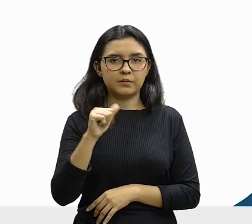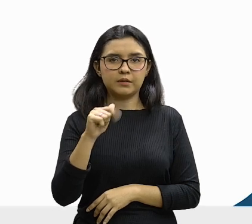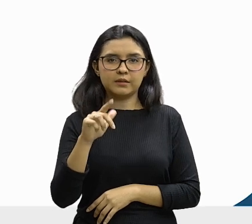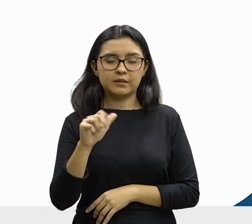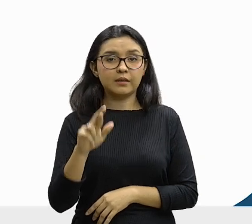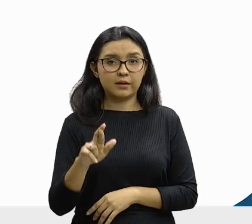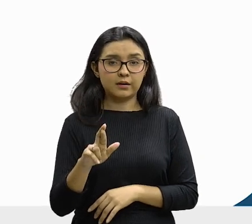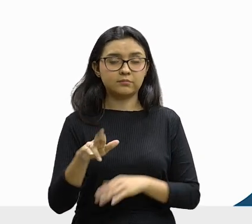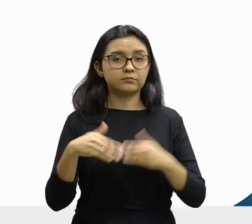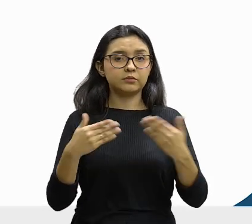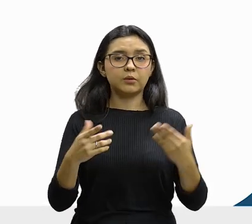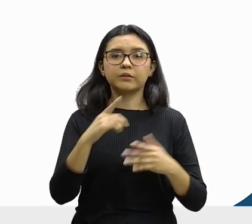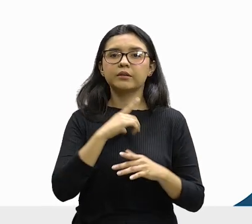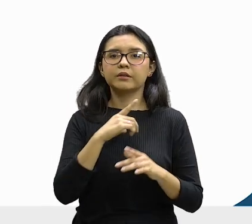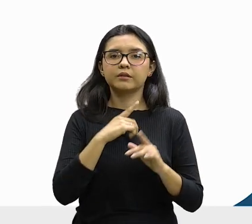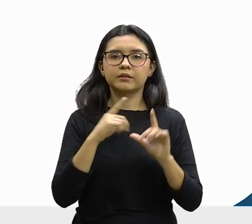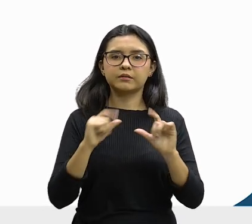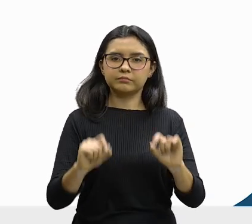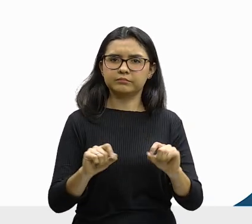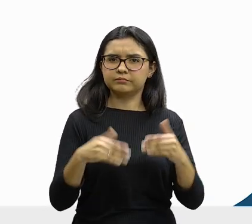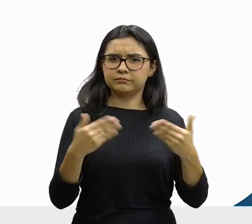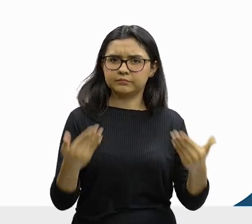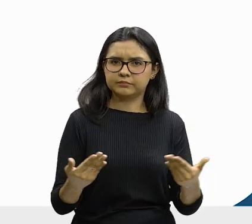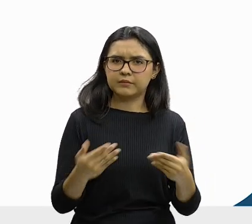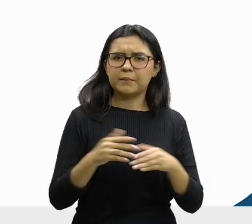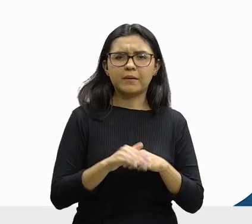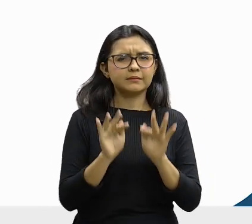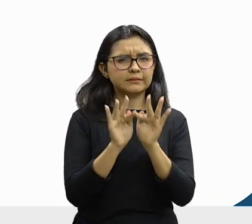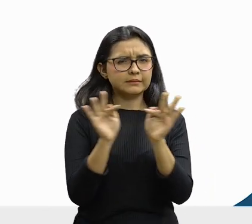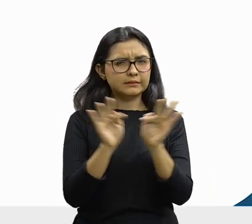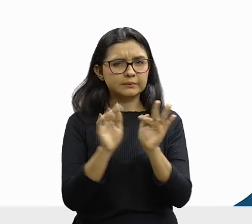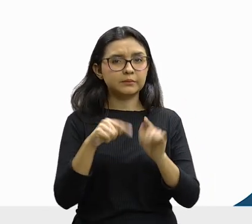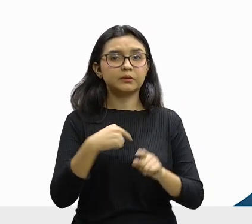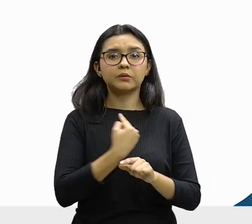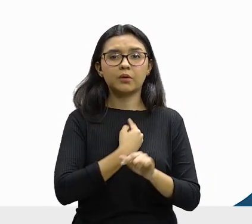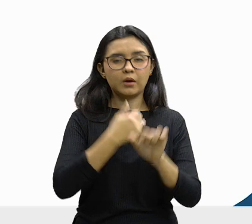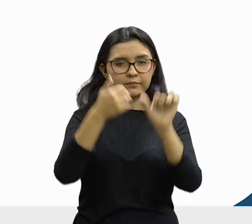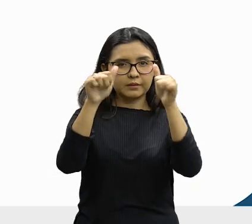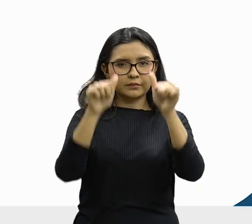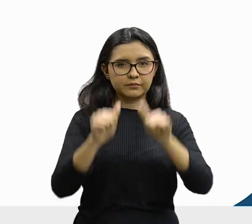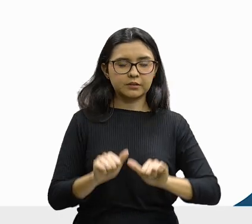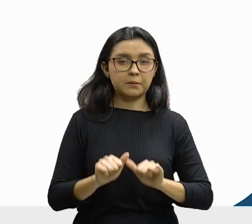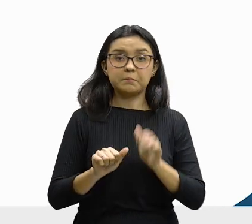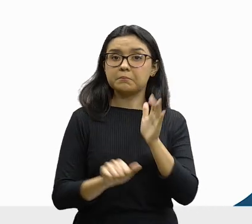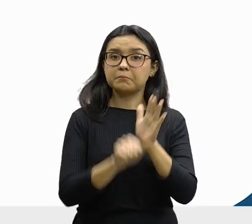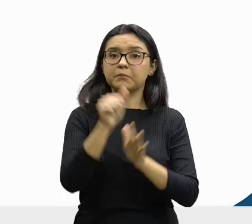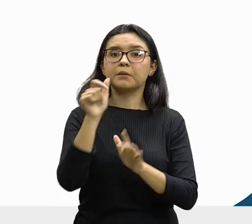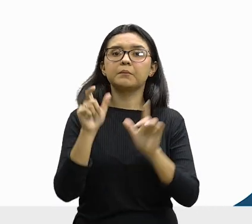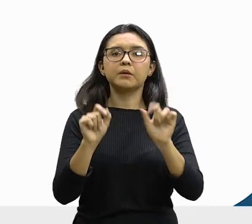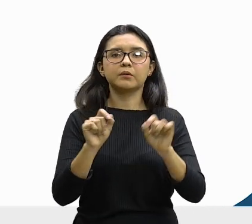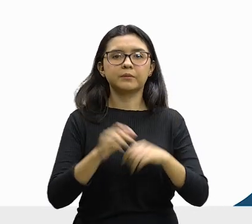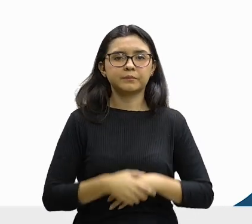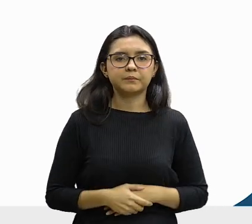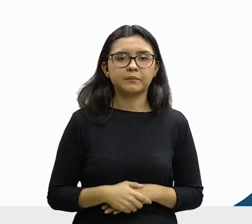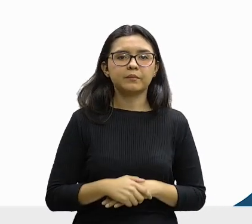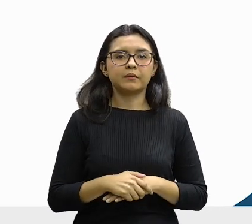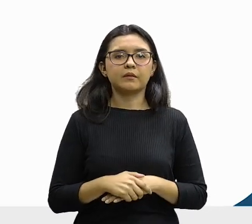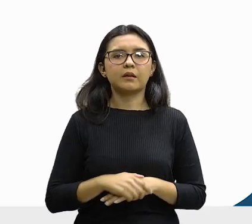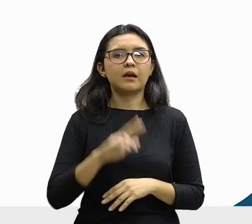aqui, obviamente, algo muito simples para a gente analisar. Primeiro que, bem, hanseníase,